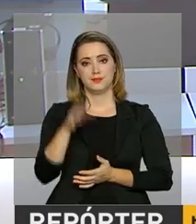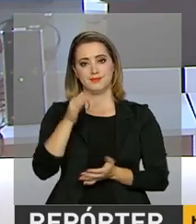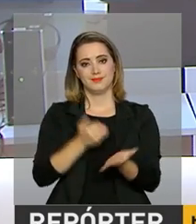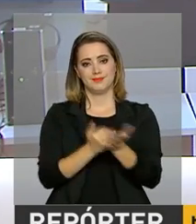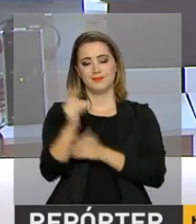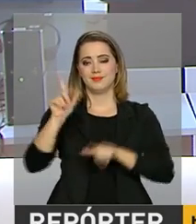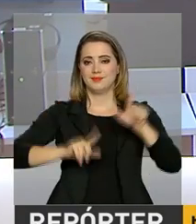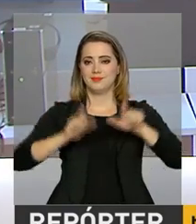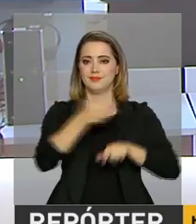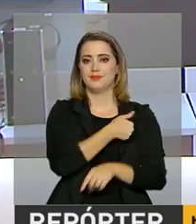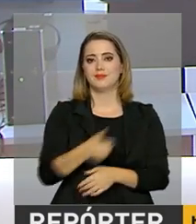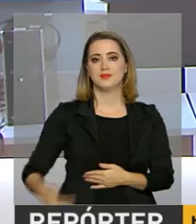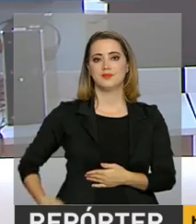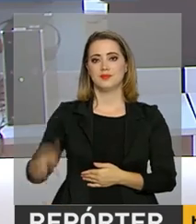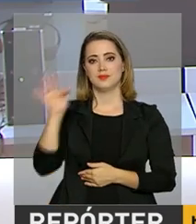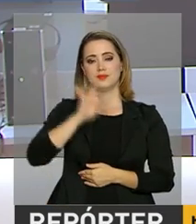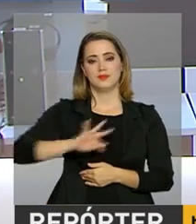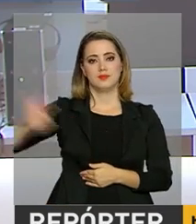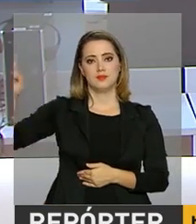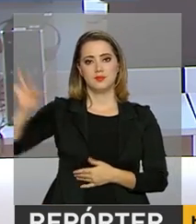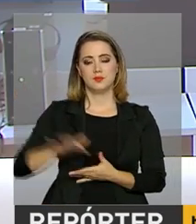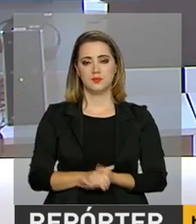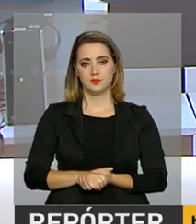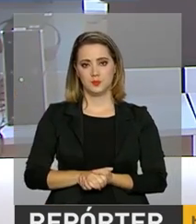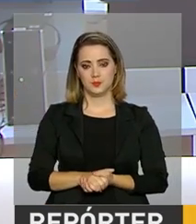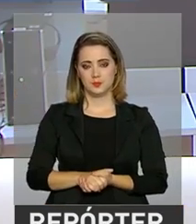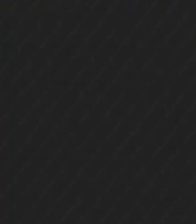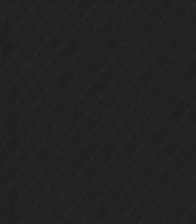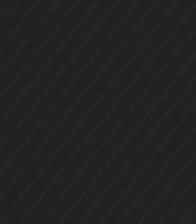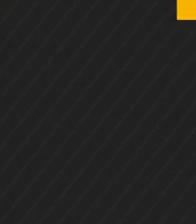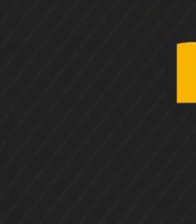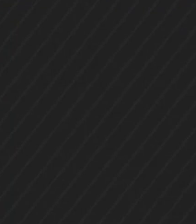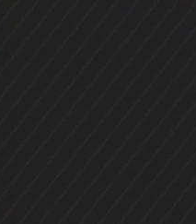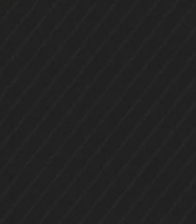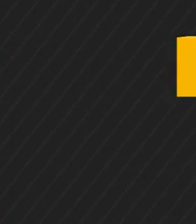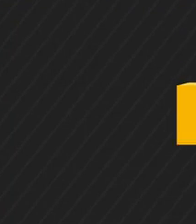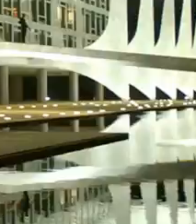continue com a gente aqui na NBR a TV do Governo Federal